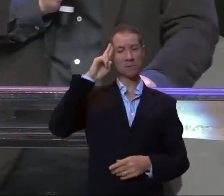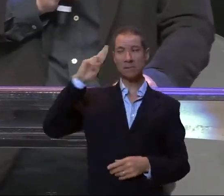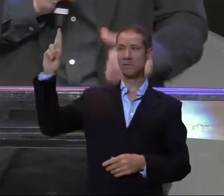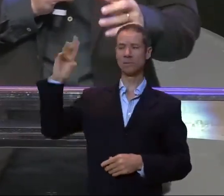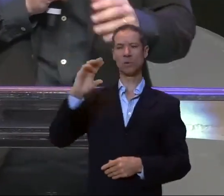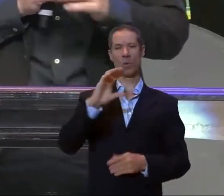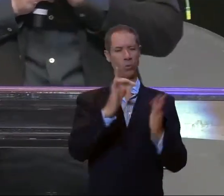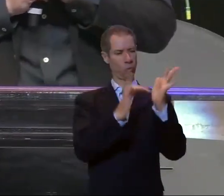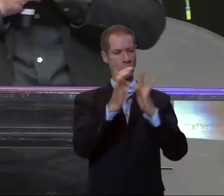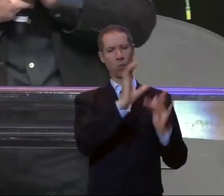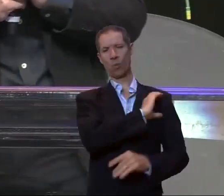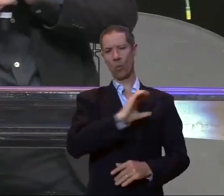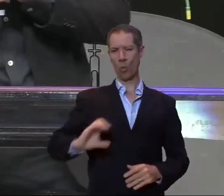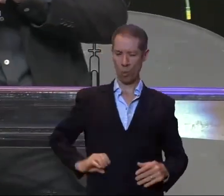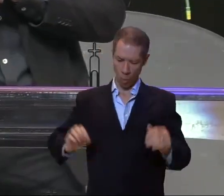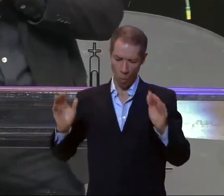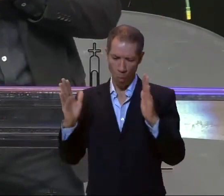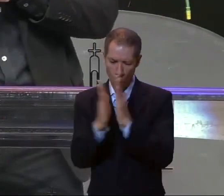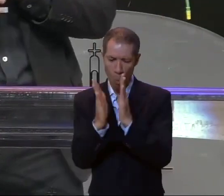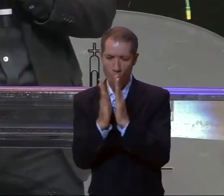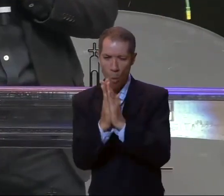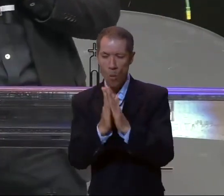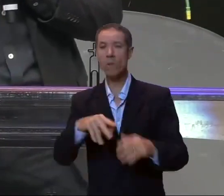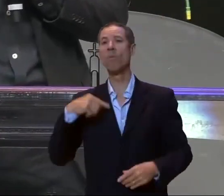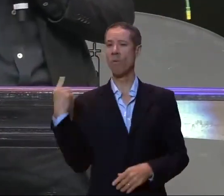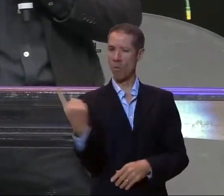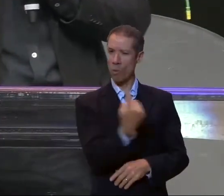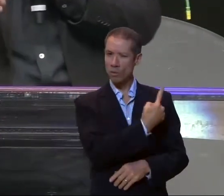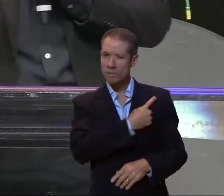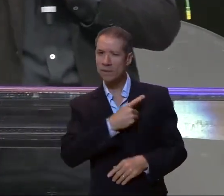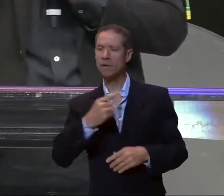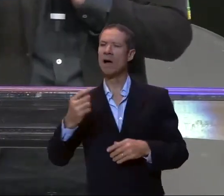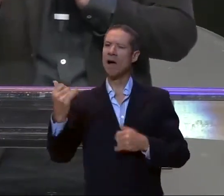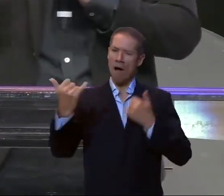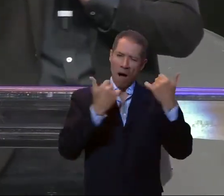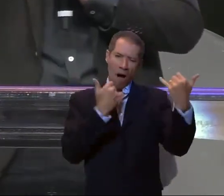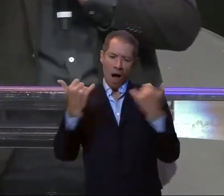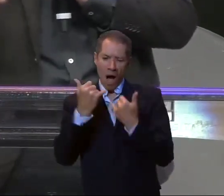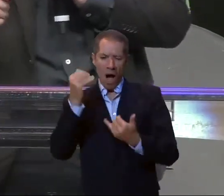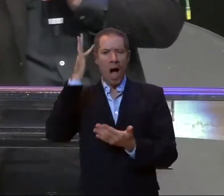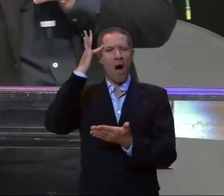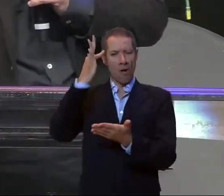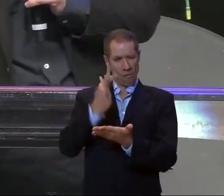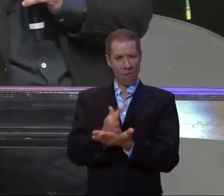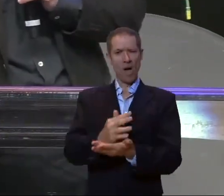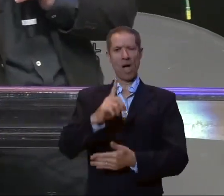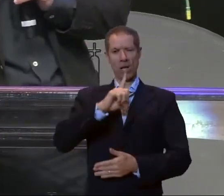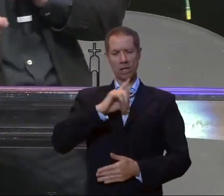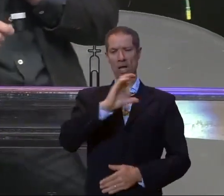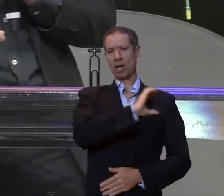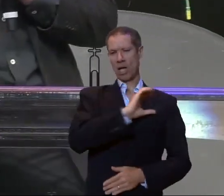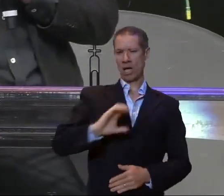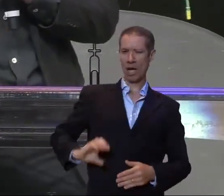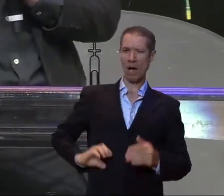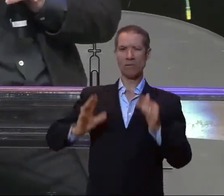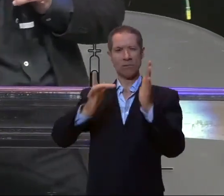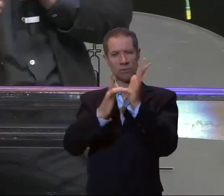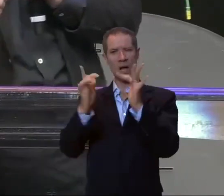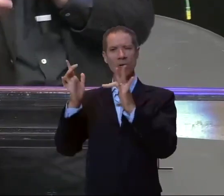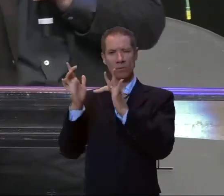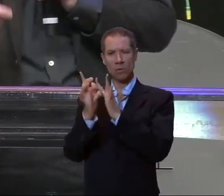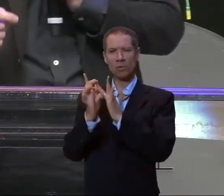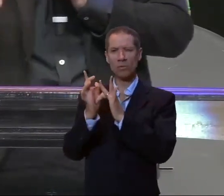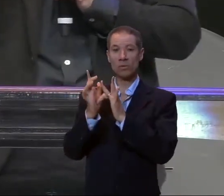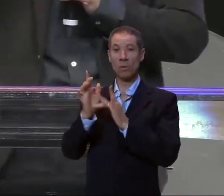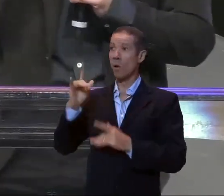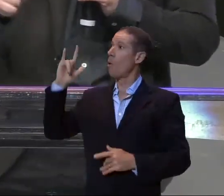Cristo, quando oramos por vocês, pois temos ouvido falar da fé que vocês têm em Cristo Jesus e do